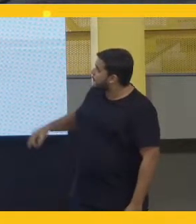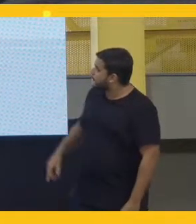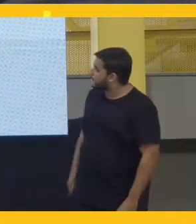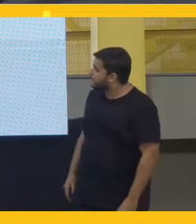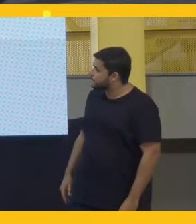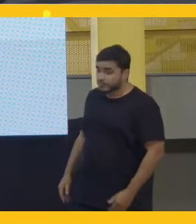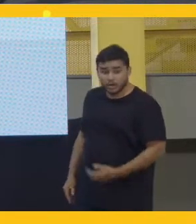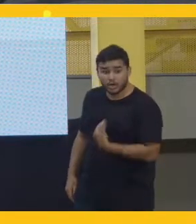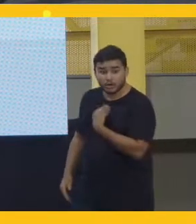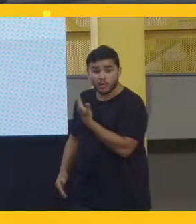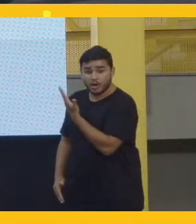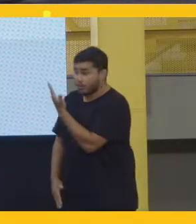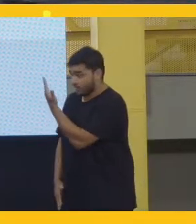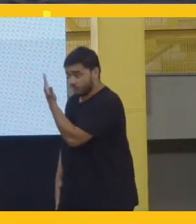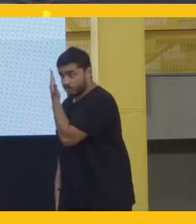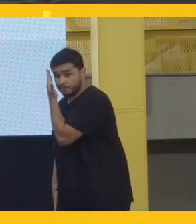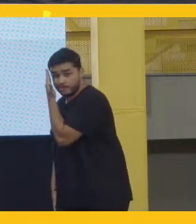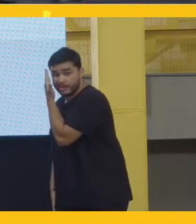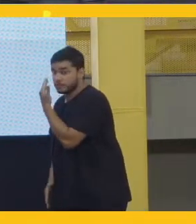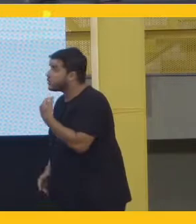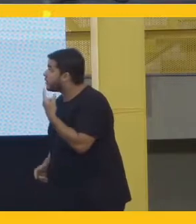pertinho.